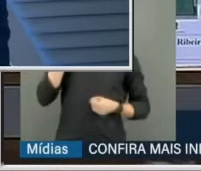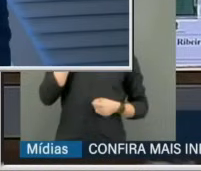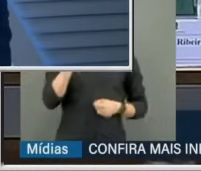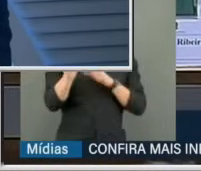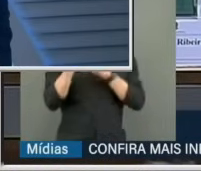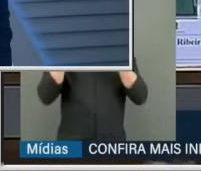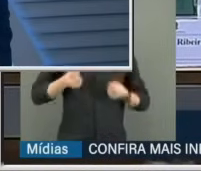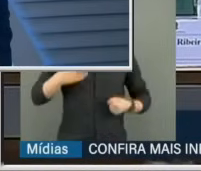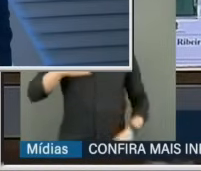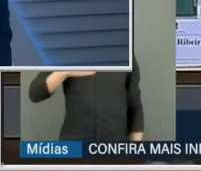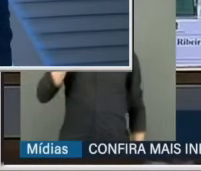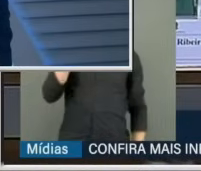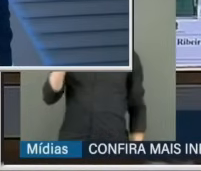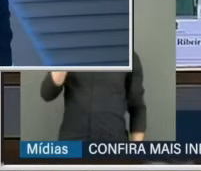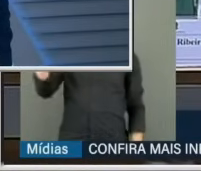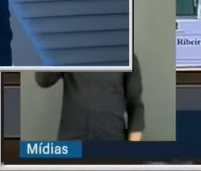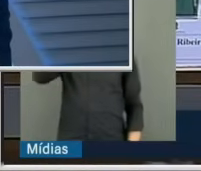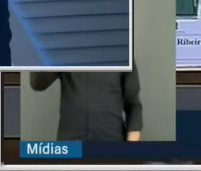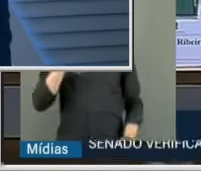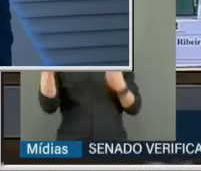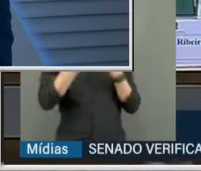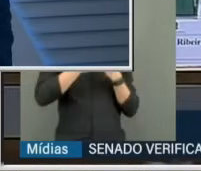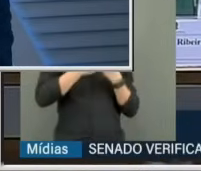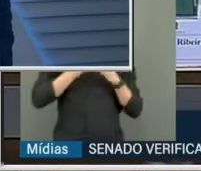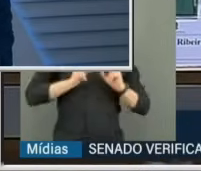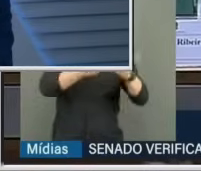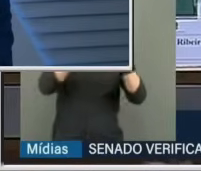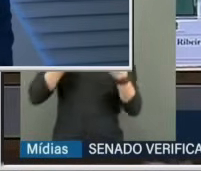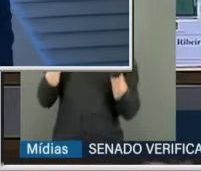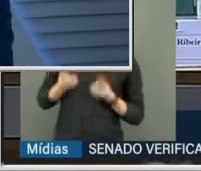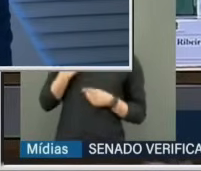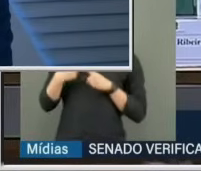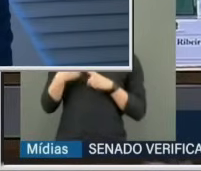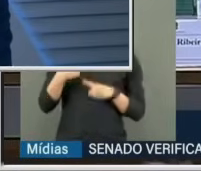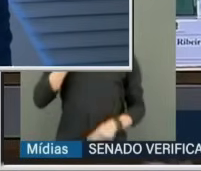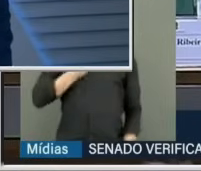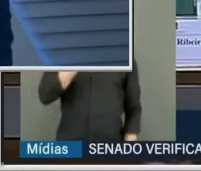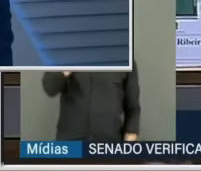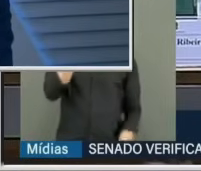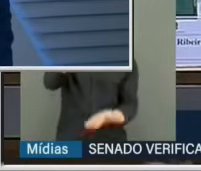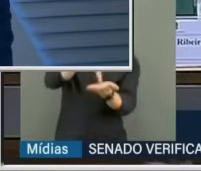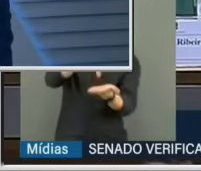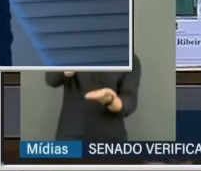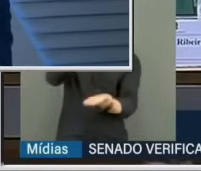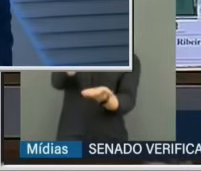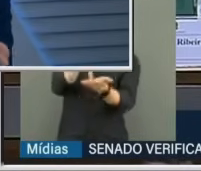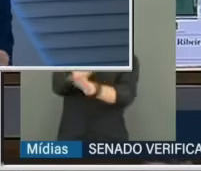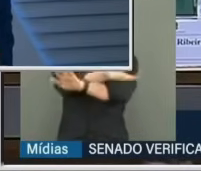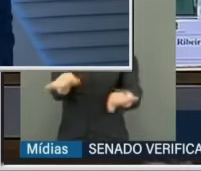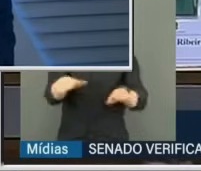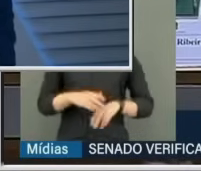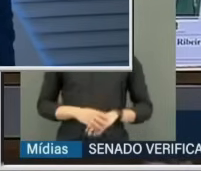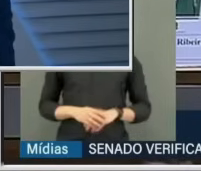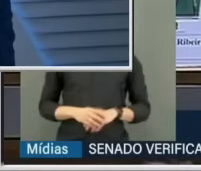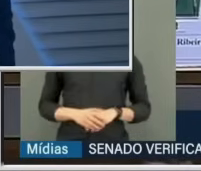Dantas, ótima noite a você, seja muito bem-vindo. Trouxemos há pouco a fala do deputado federal Nicolas Ferreira, ele pediu